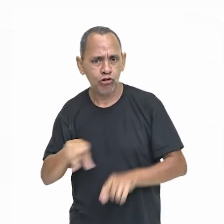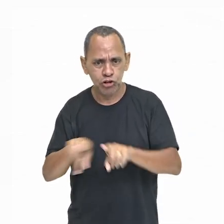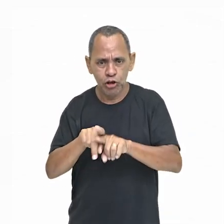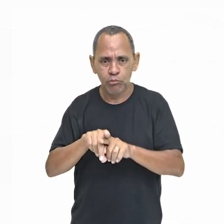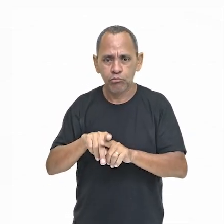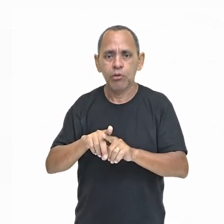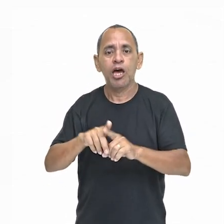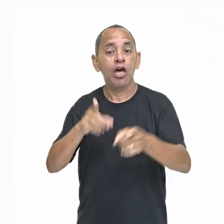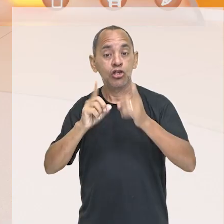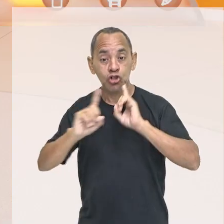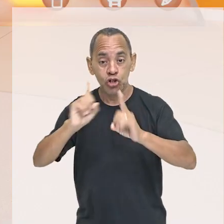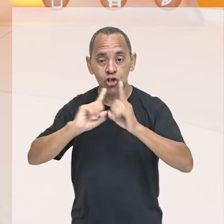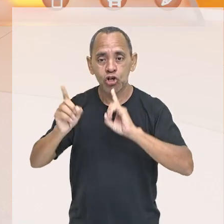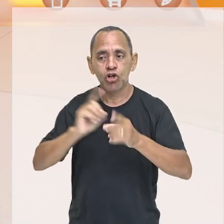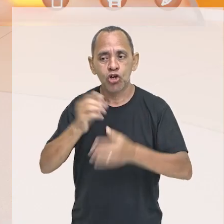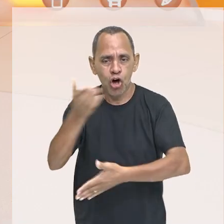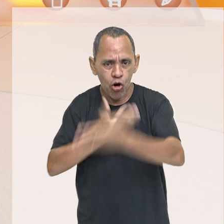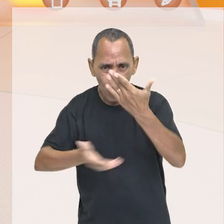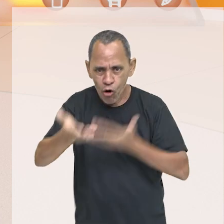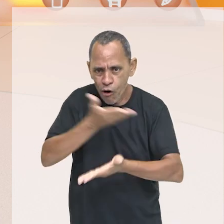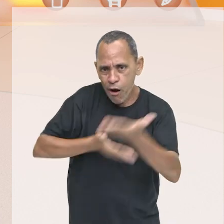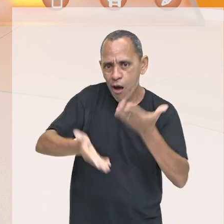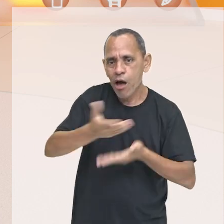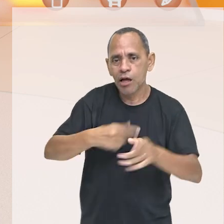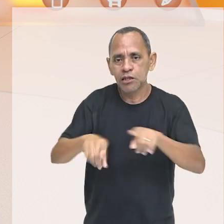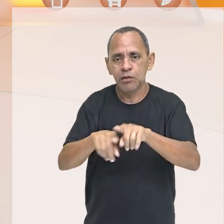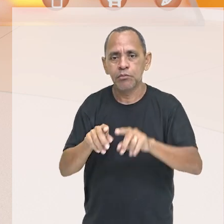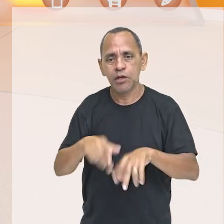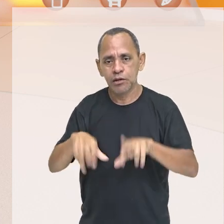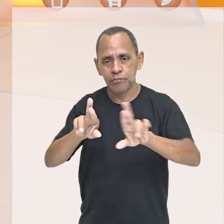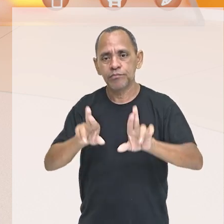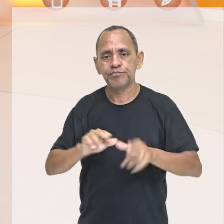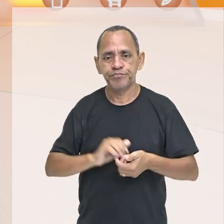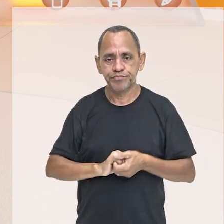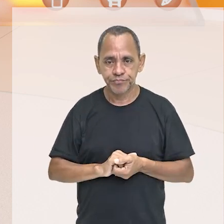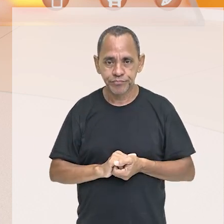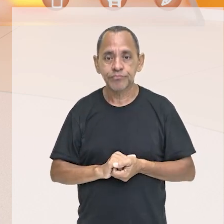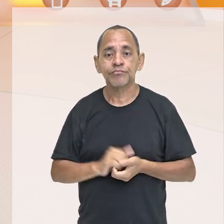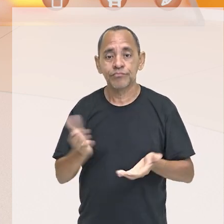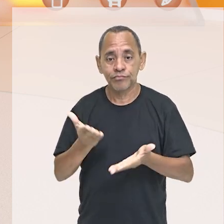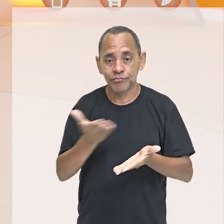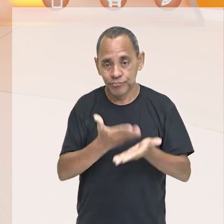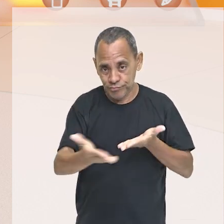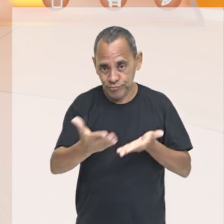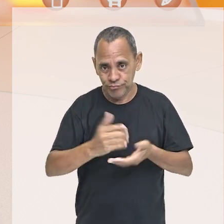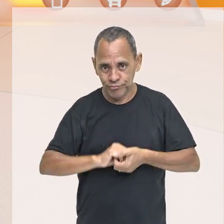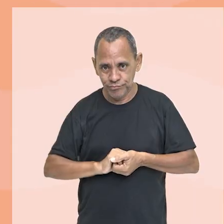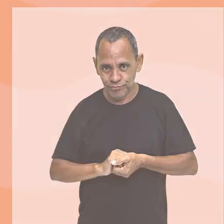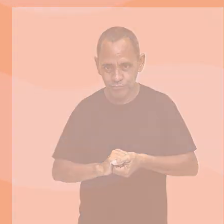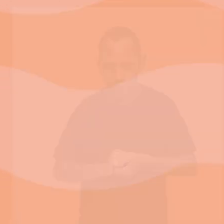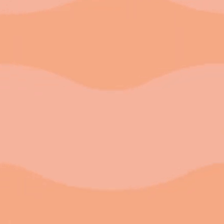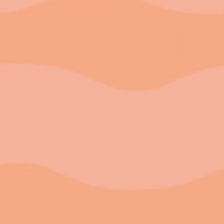diálogos interreligiosos. Muito bem, vamos agora para a nossa aula.